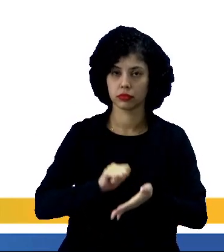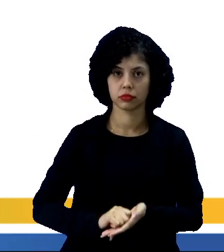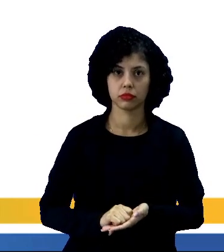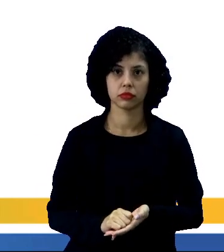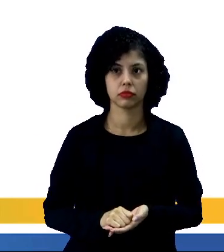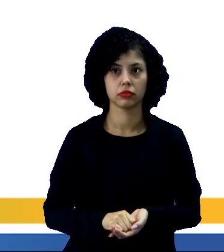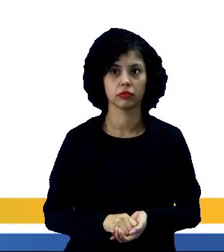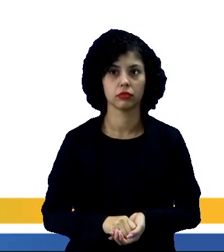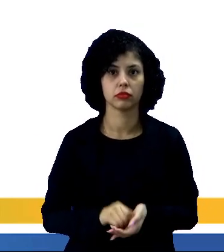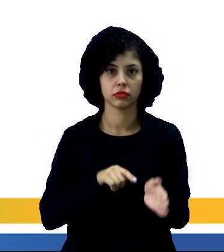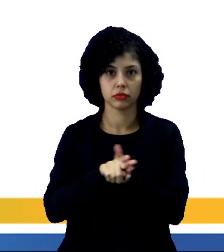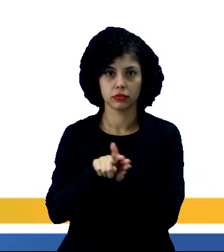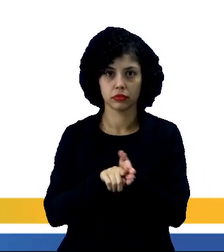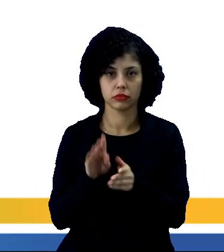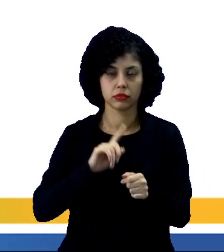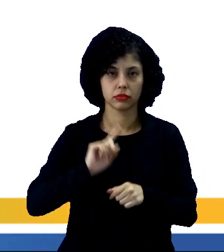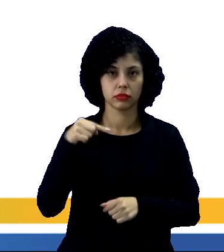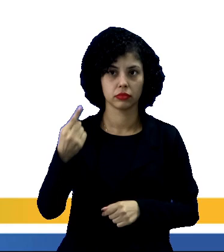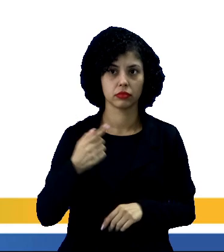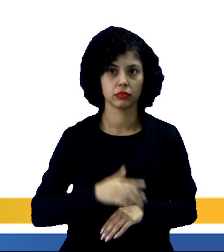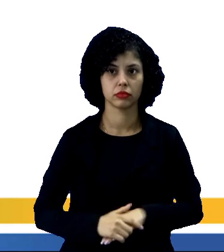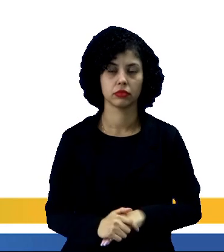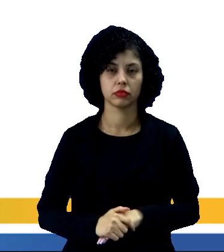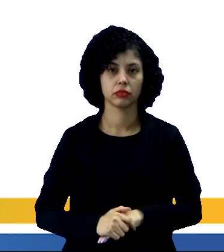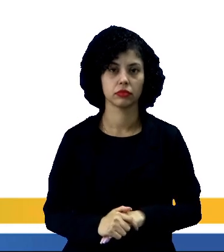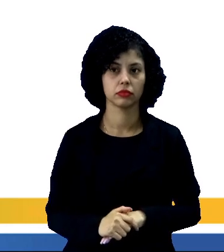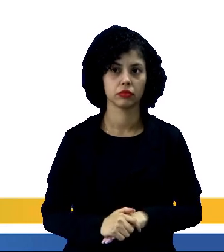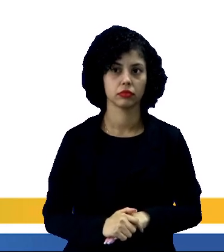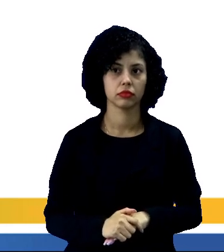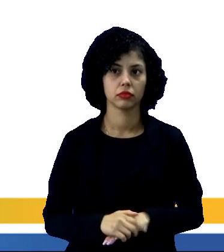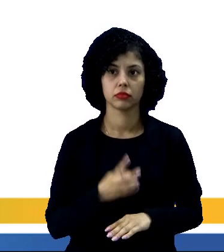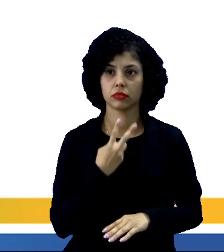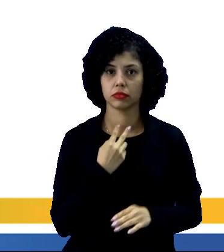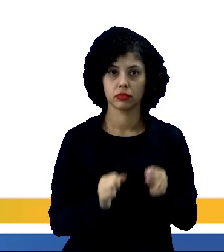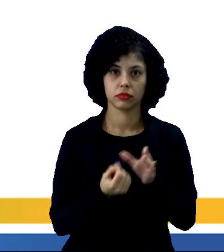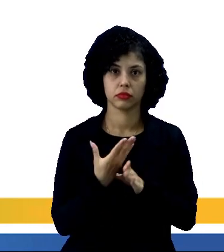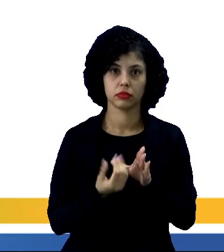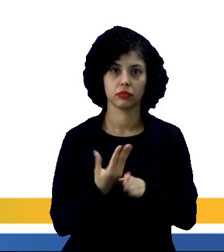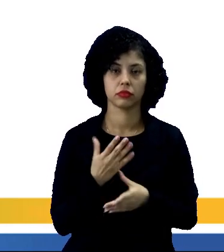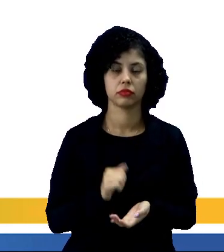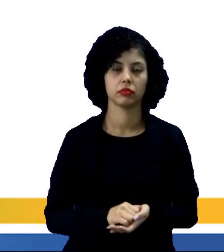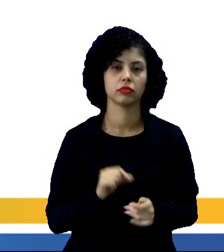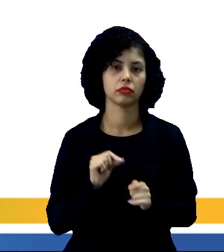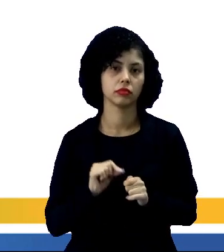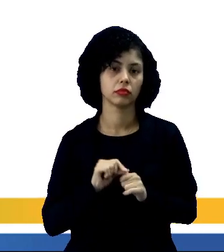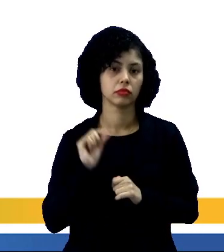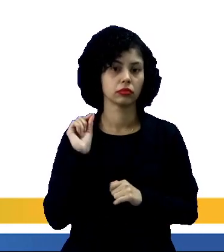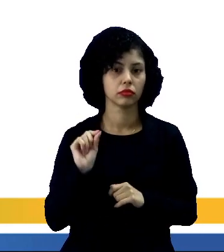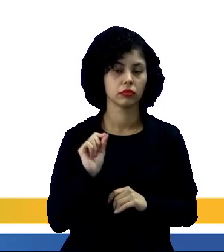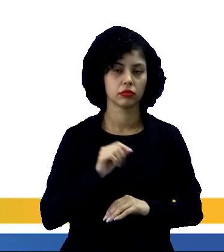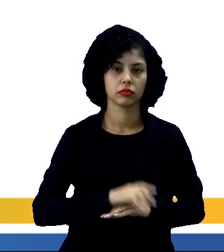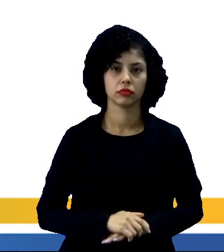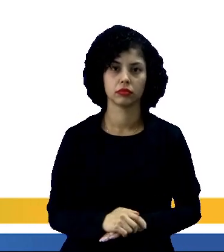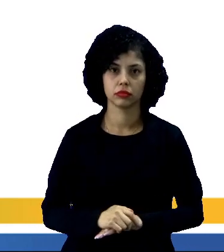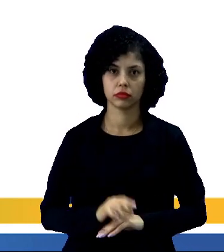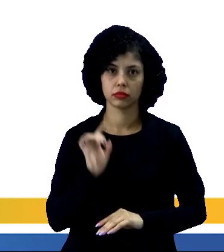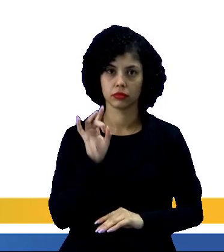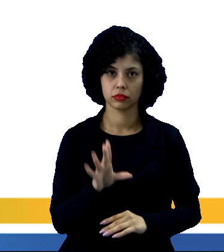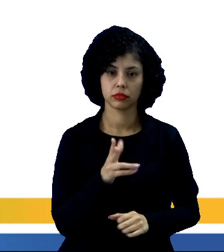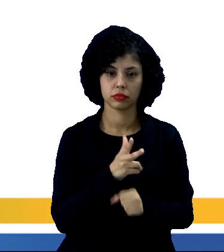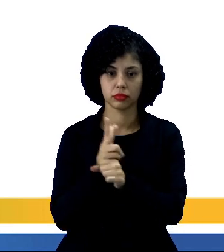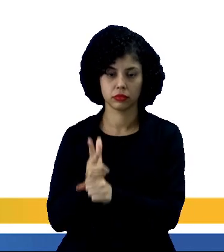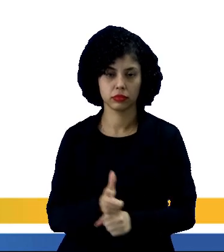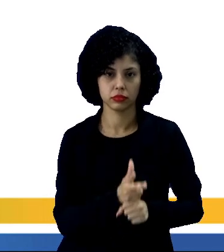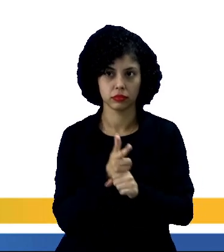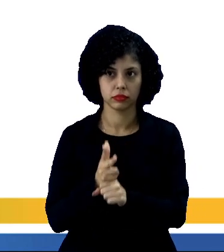nome aí, tá, gente? Para pesquisar um pouquinho depois. No entanto, não era capaz de reproduzir os sons gravados. Então, o que é que ele fazia? Ele somente